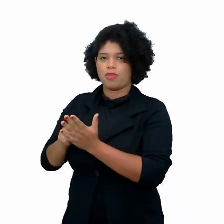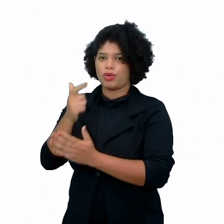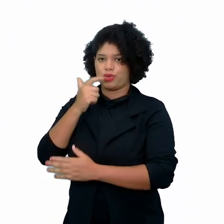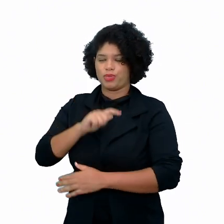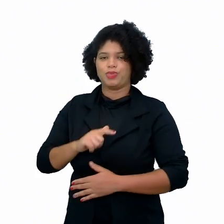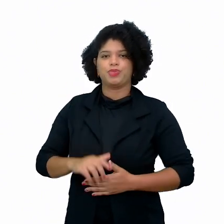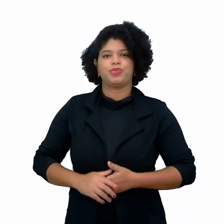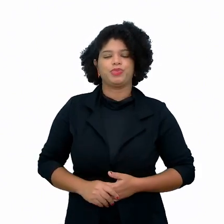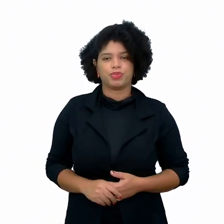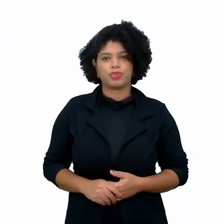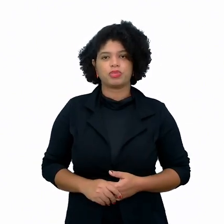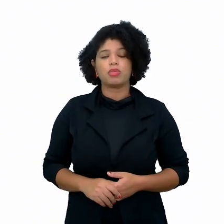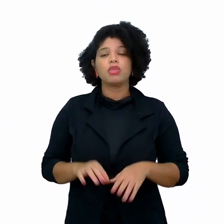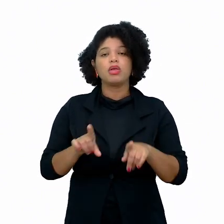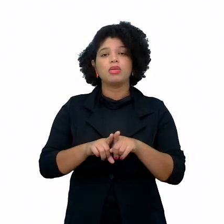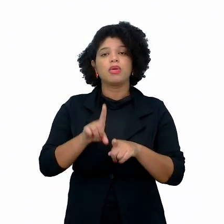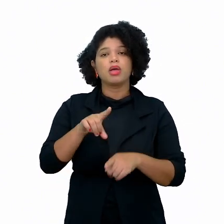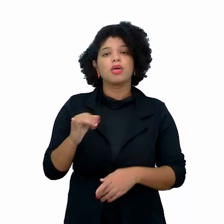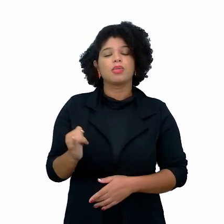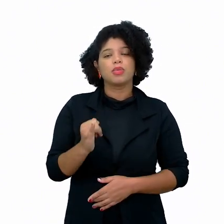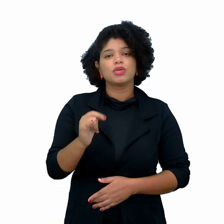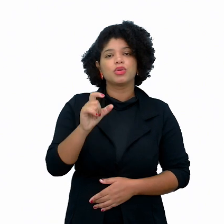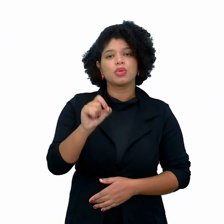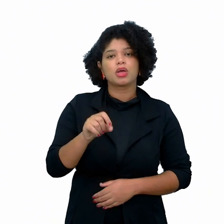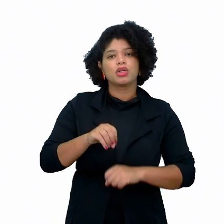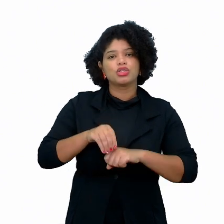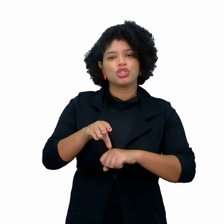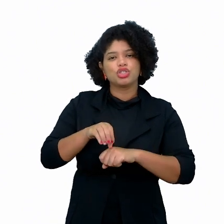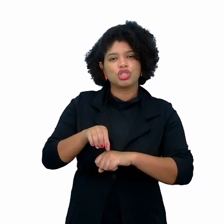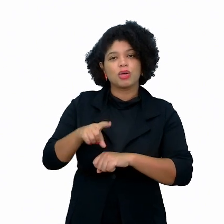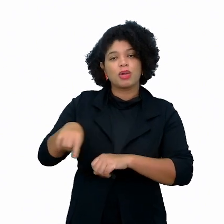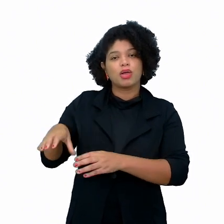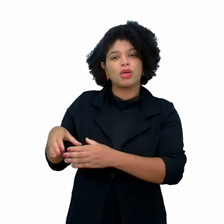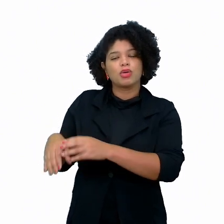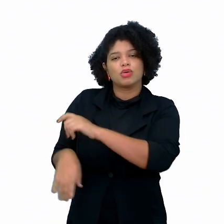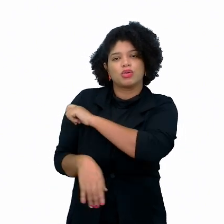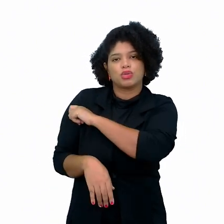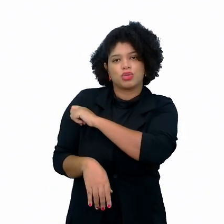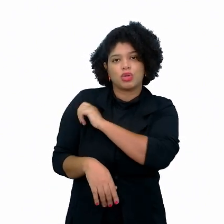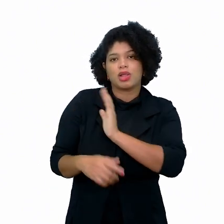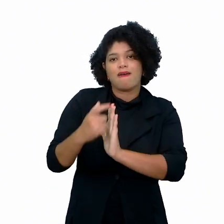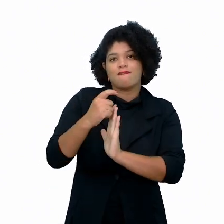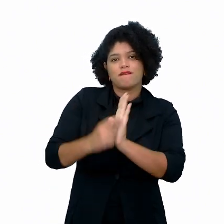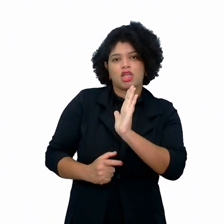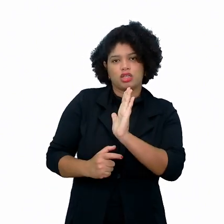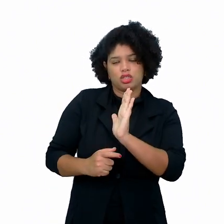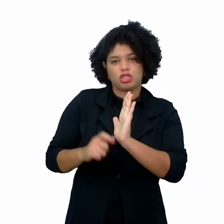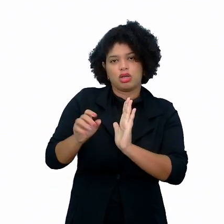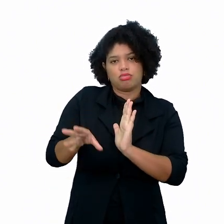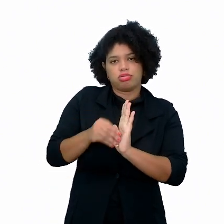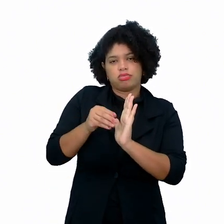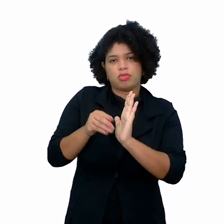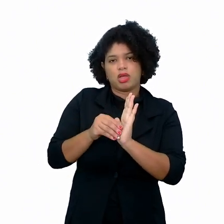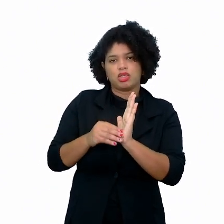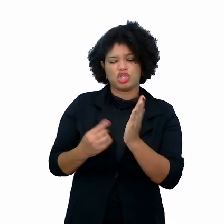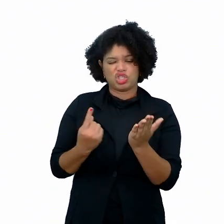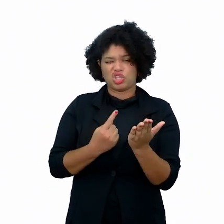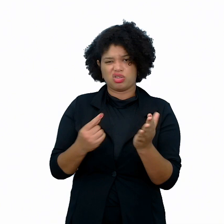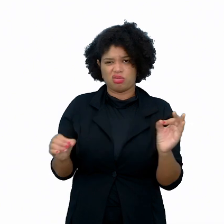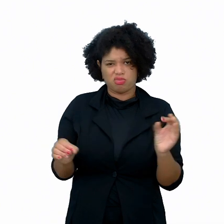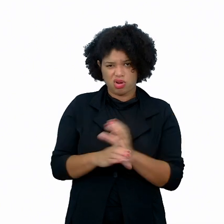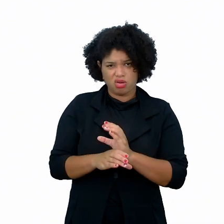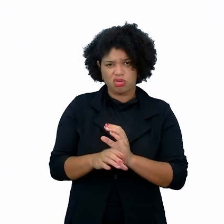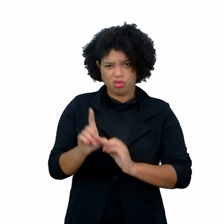Inclusive, né, é importante destacar para as crianças que a ficha técnica é fruto de pesquisa, é um